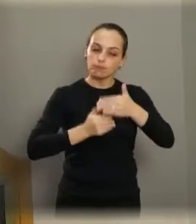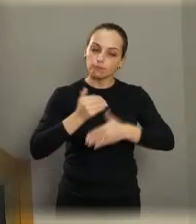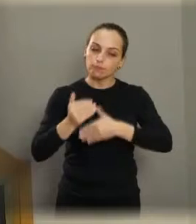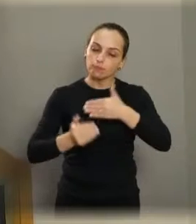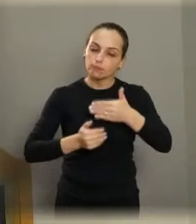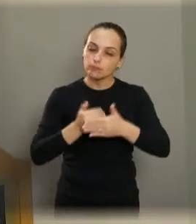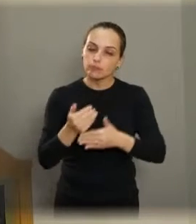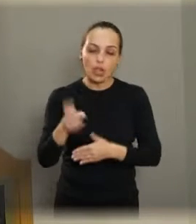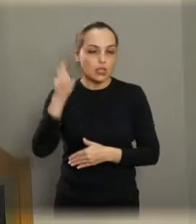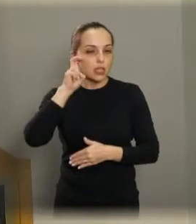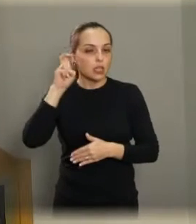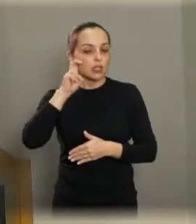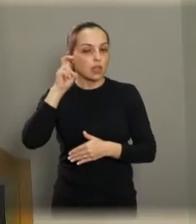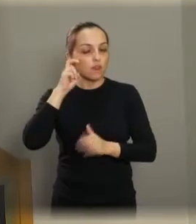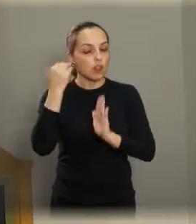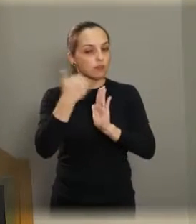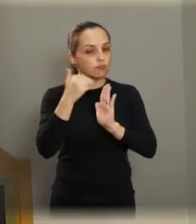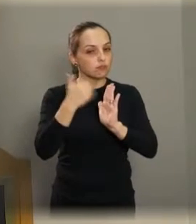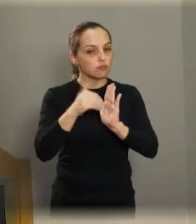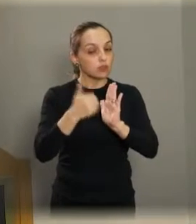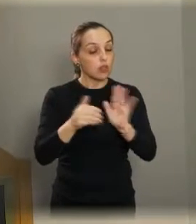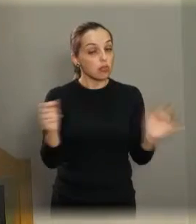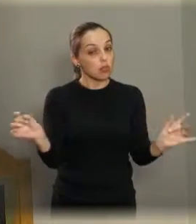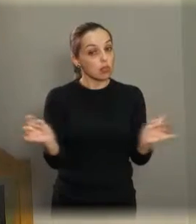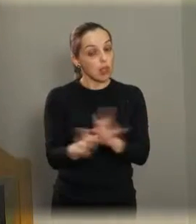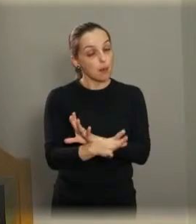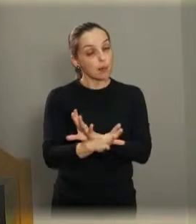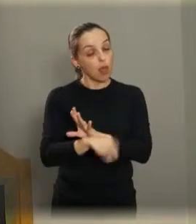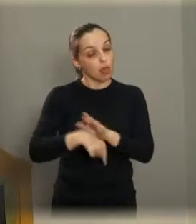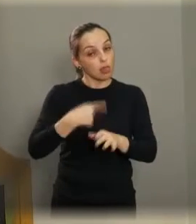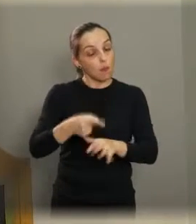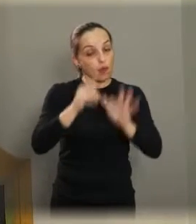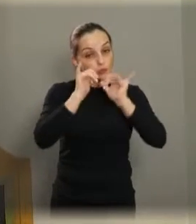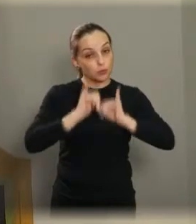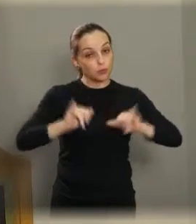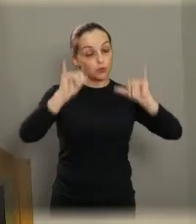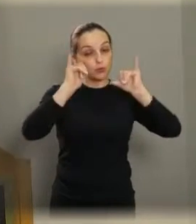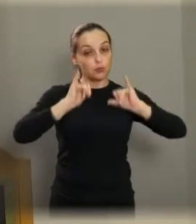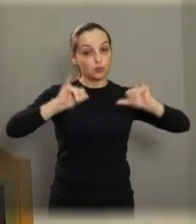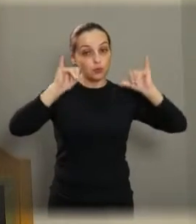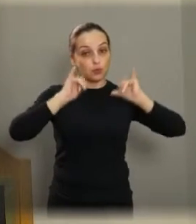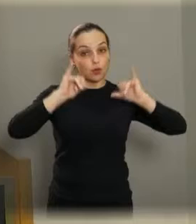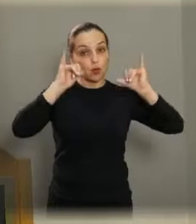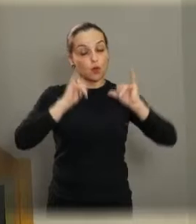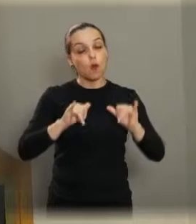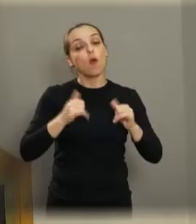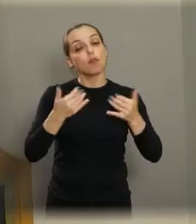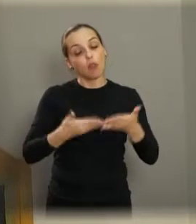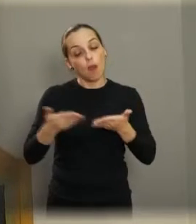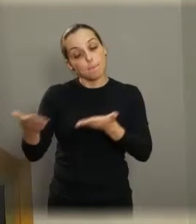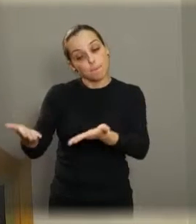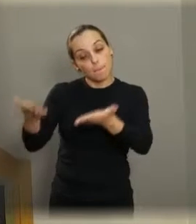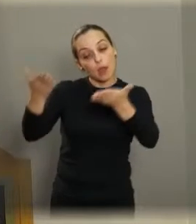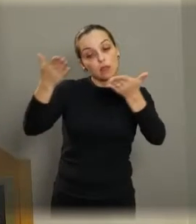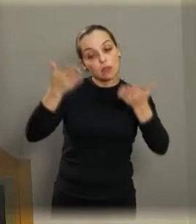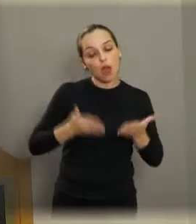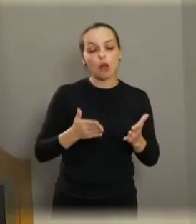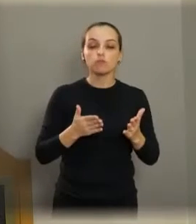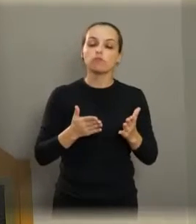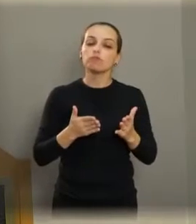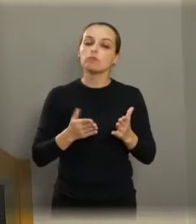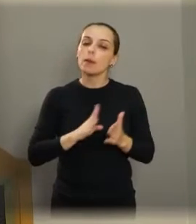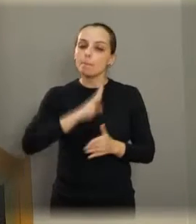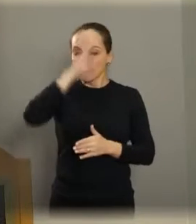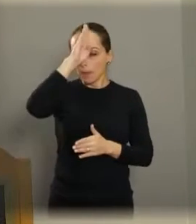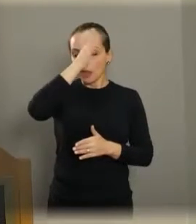fecharmos a programação e assim começar a divulgação e desde já fico nosso convite à população é